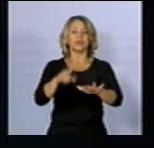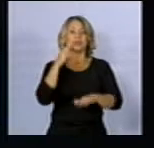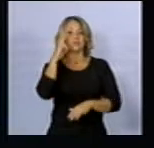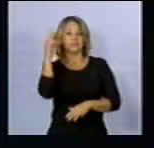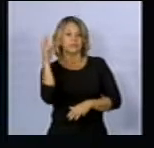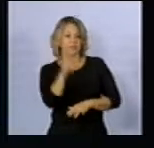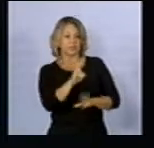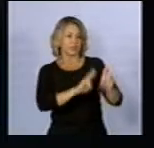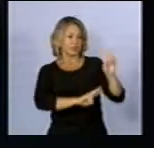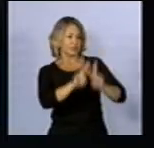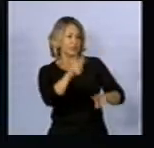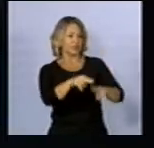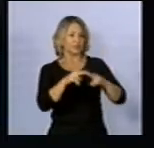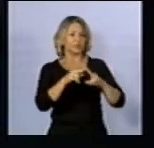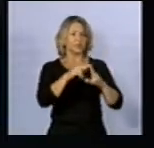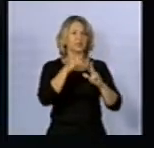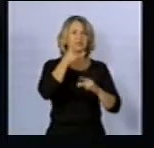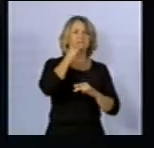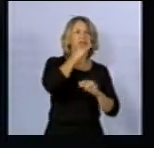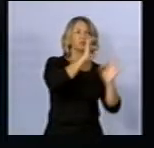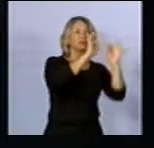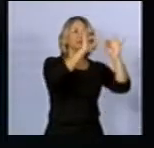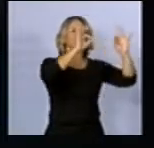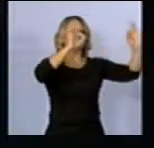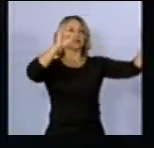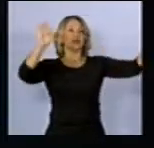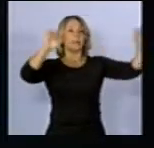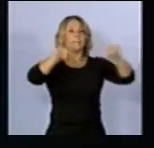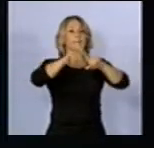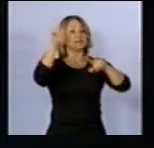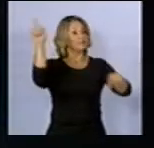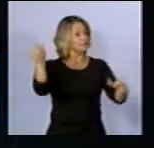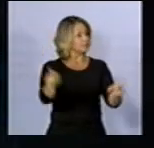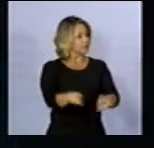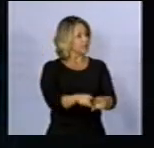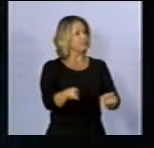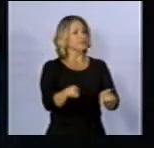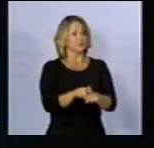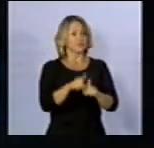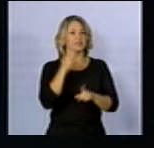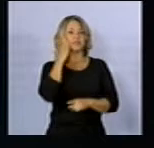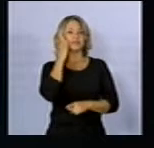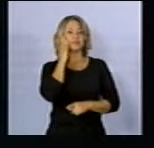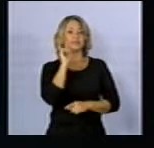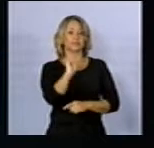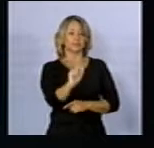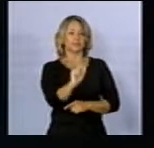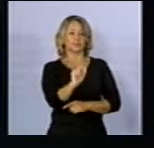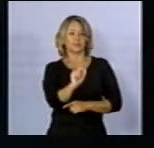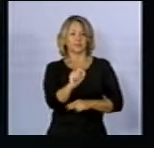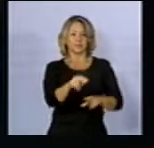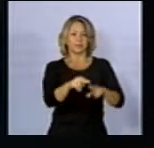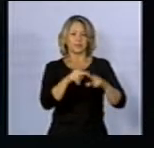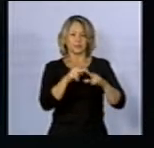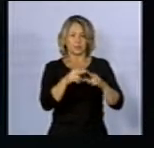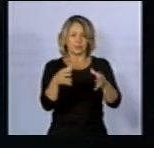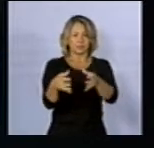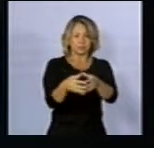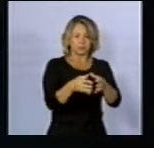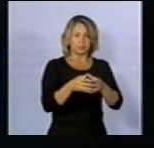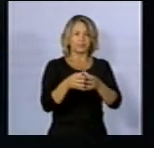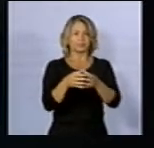visualizado através das linhas de transmissão, mas também, como na figura direita, pelos